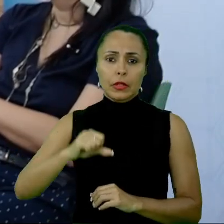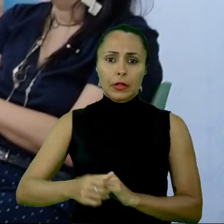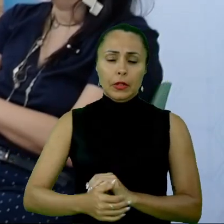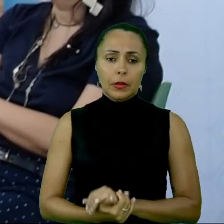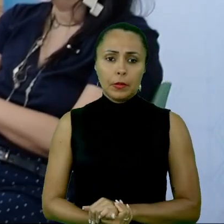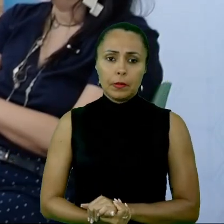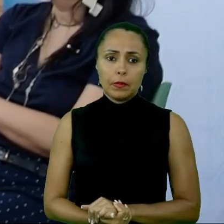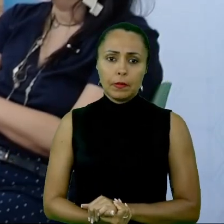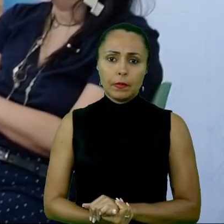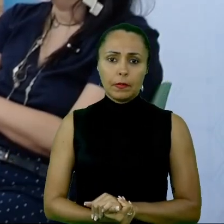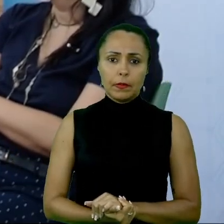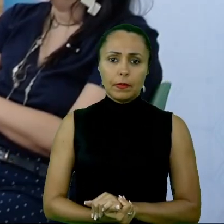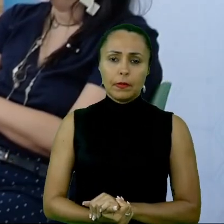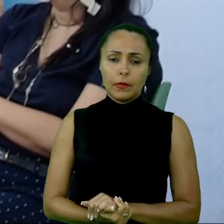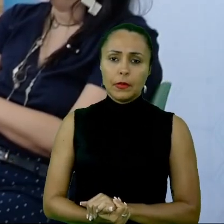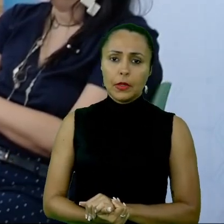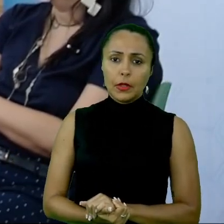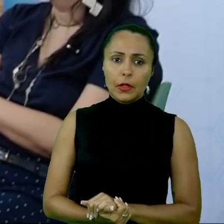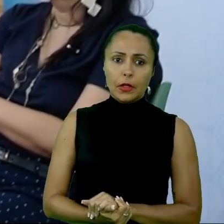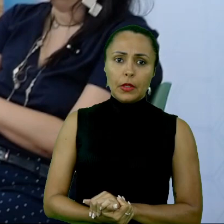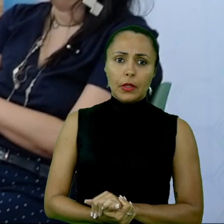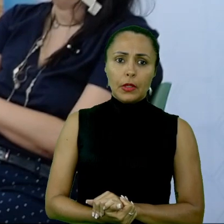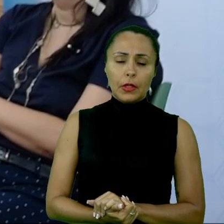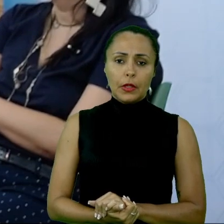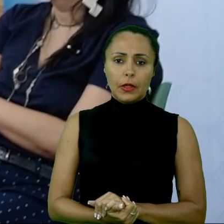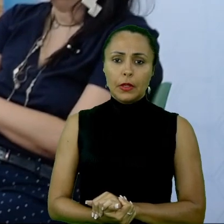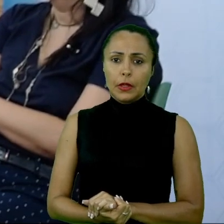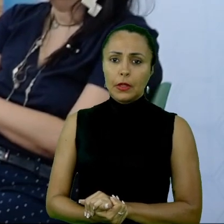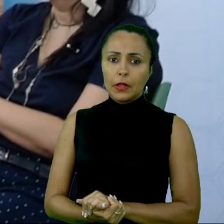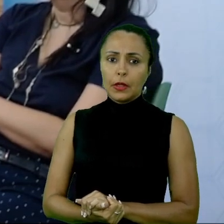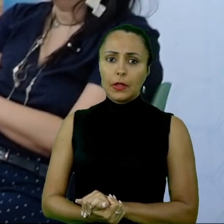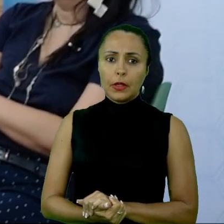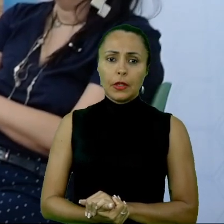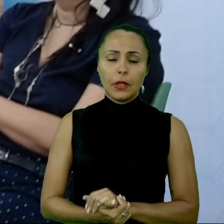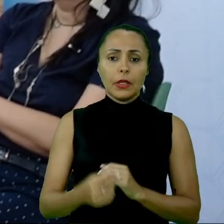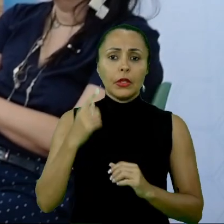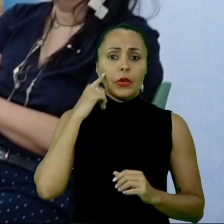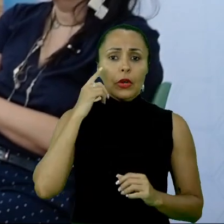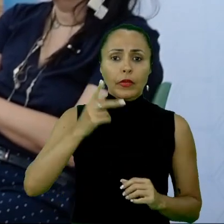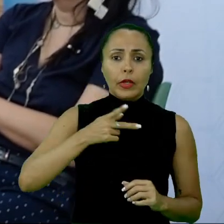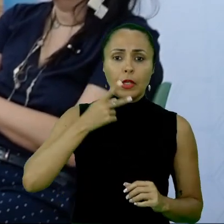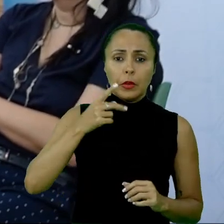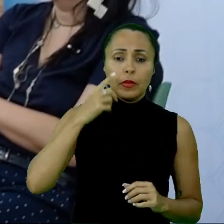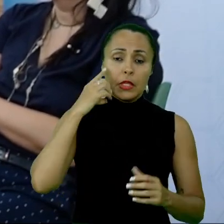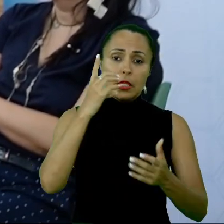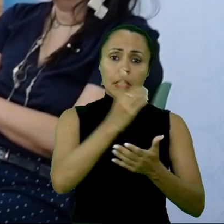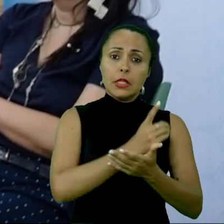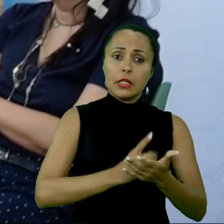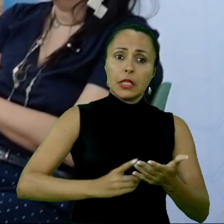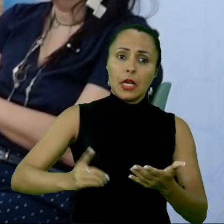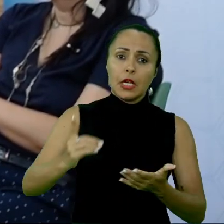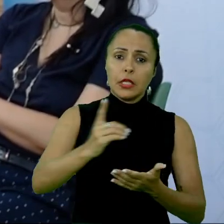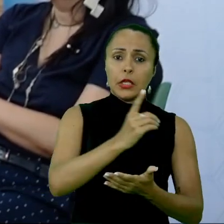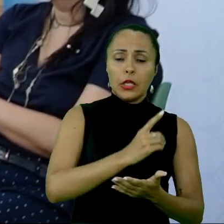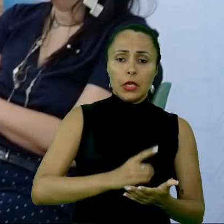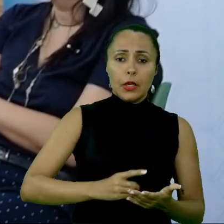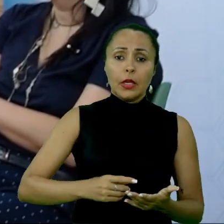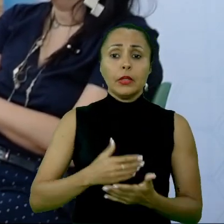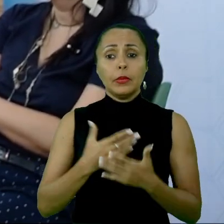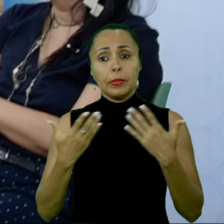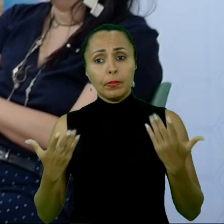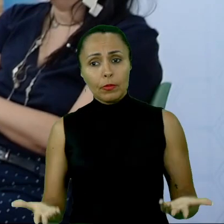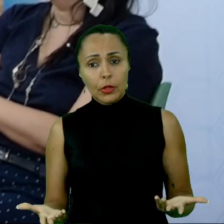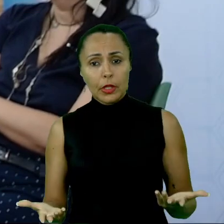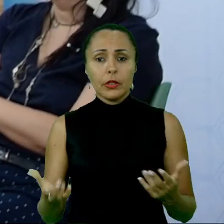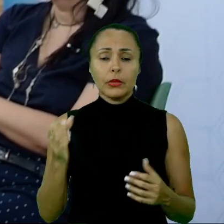isso. Isso tem muito a ver com a outra pergunta que eu tinha trazer para vocês, essa questão do design autoral. É muito disso do design autoral